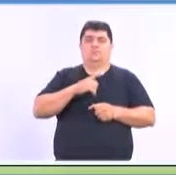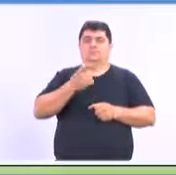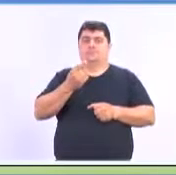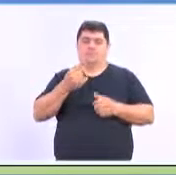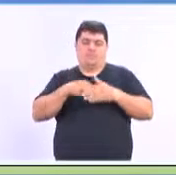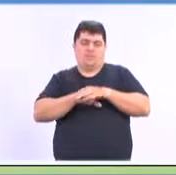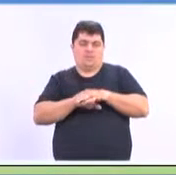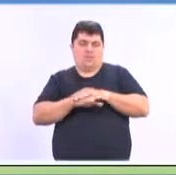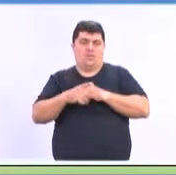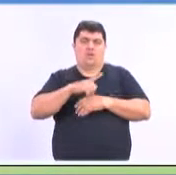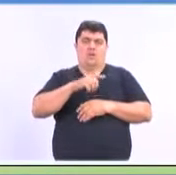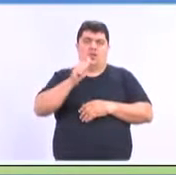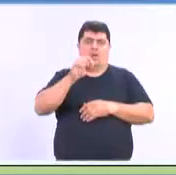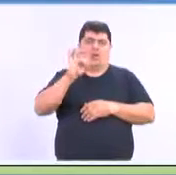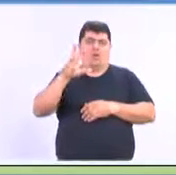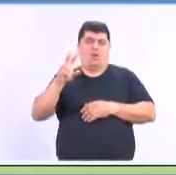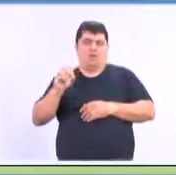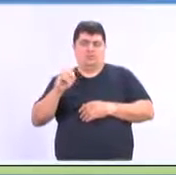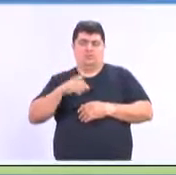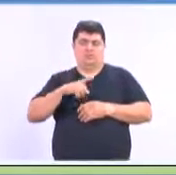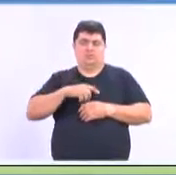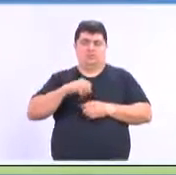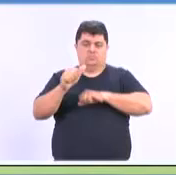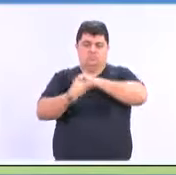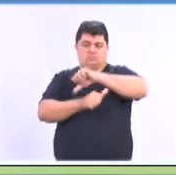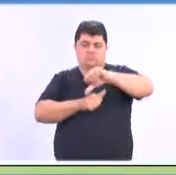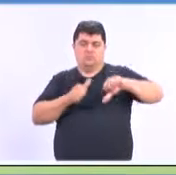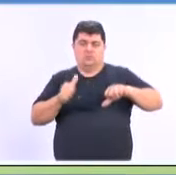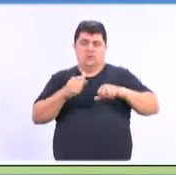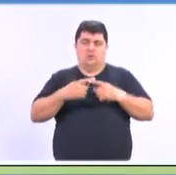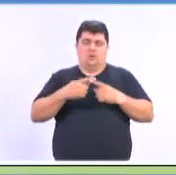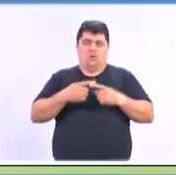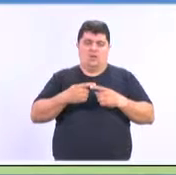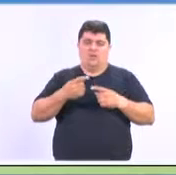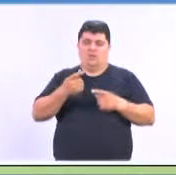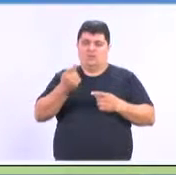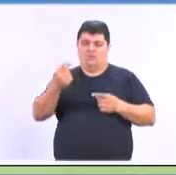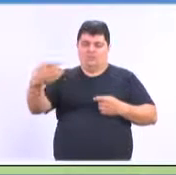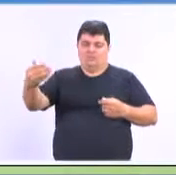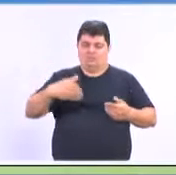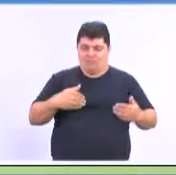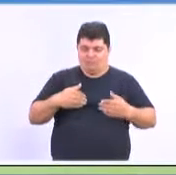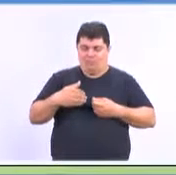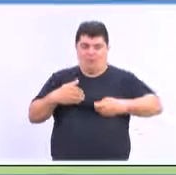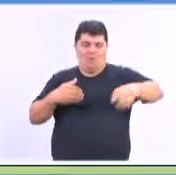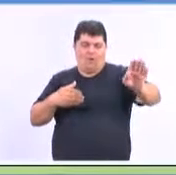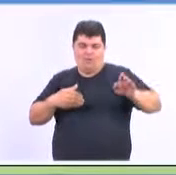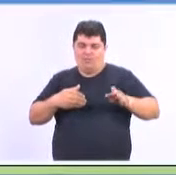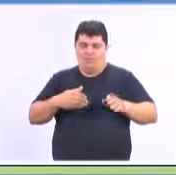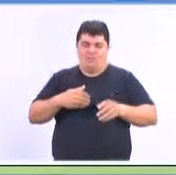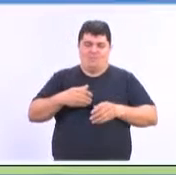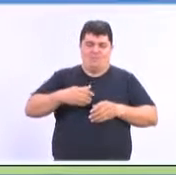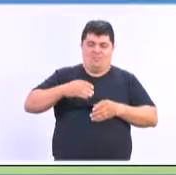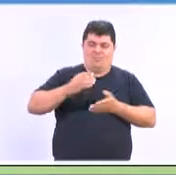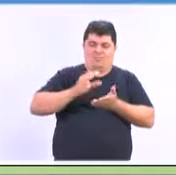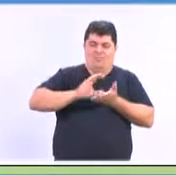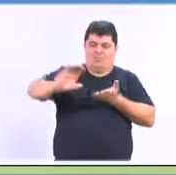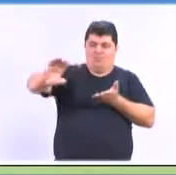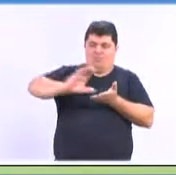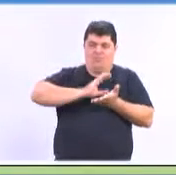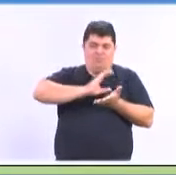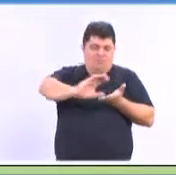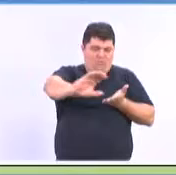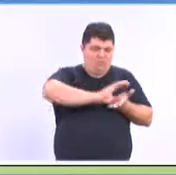é um ativo circulante caixa. Ativo circulante caixa. E eu tenho, ou